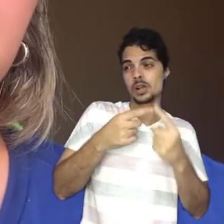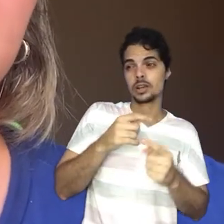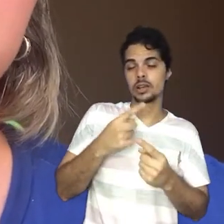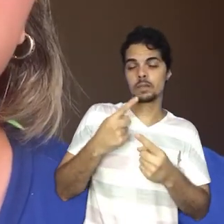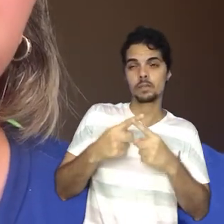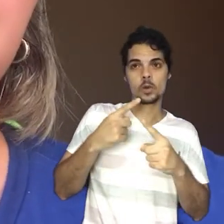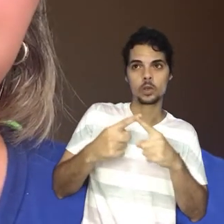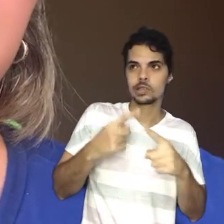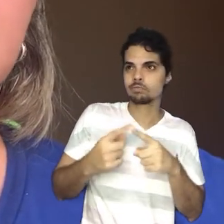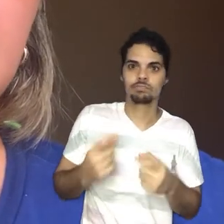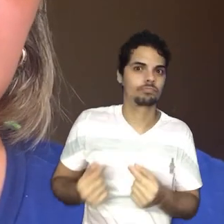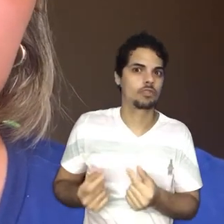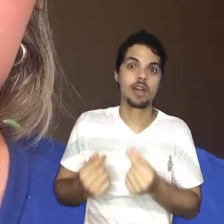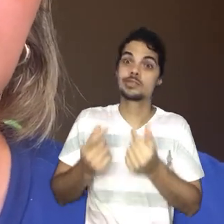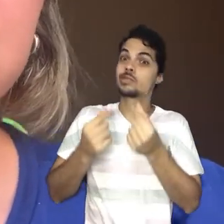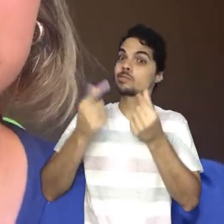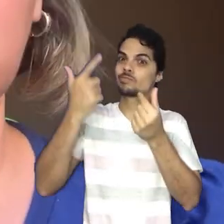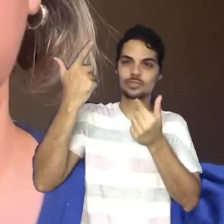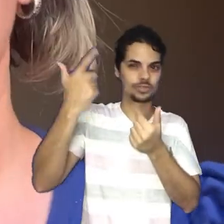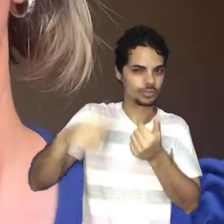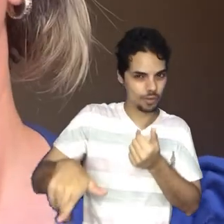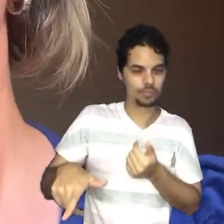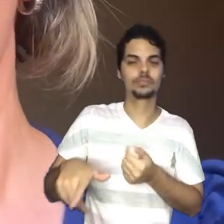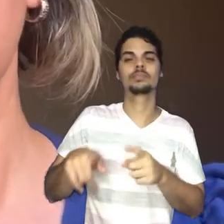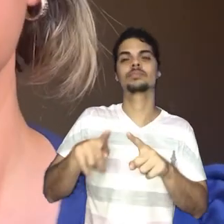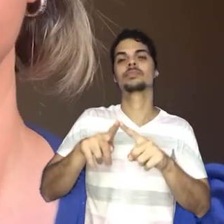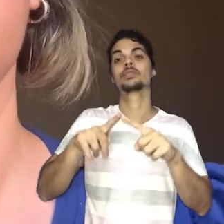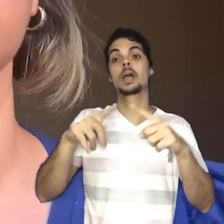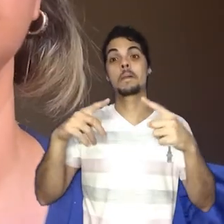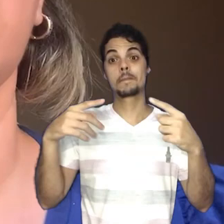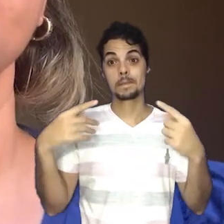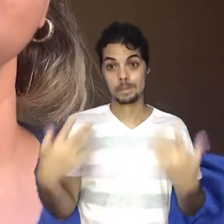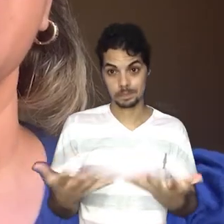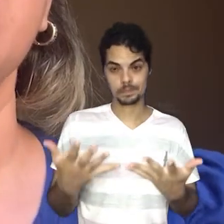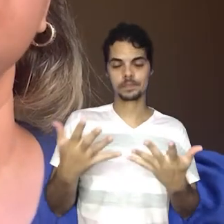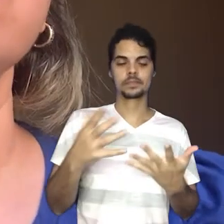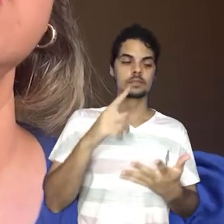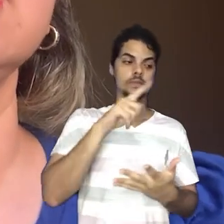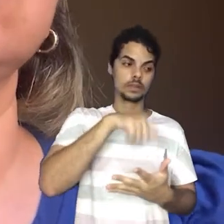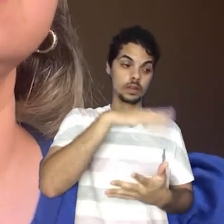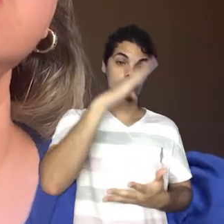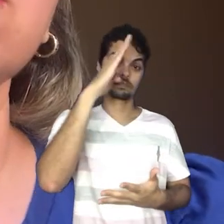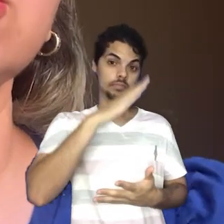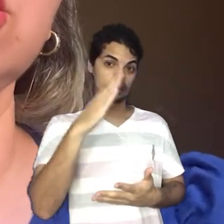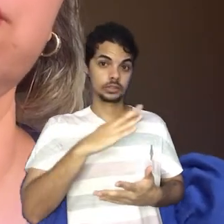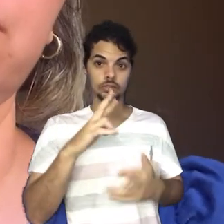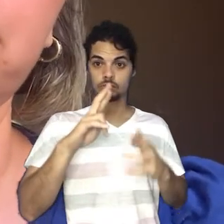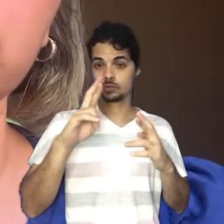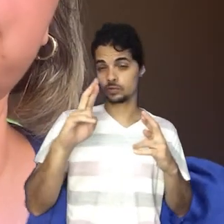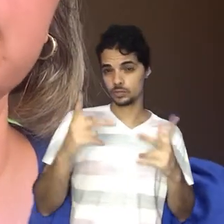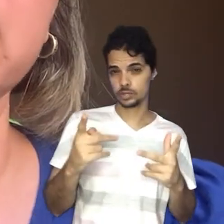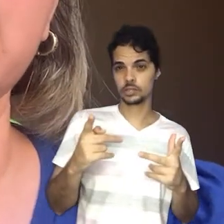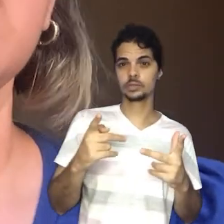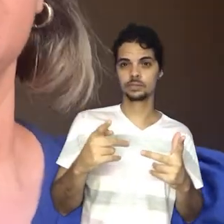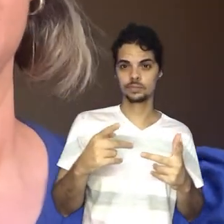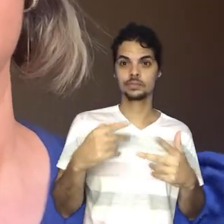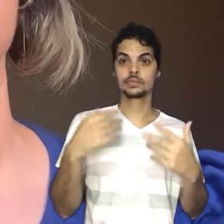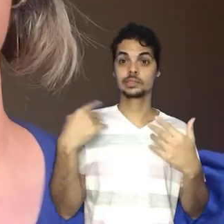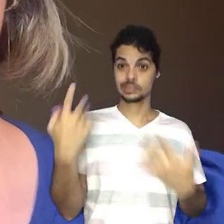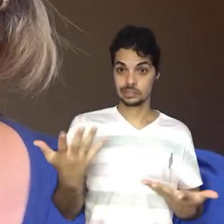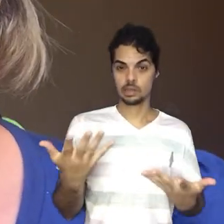mais uma vez favorecida, né? Assim como nos outros fatos já acontecidos. Então a gente pode